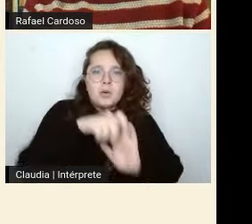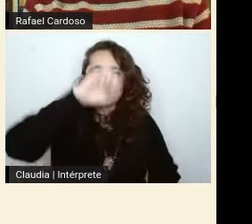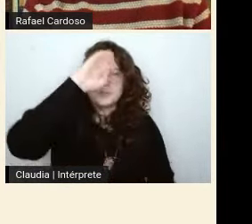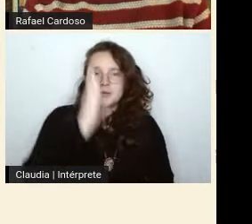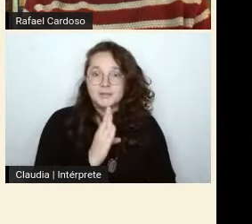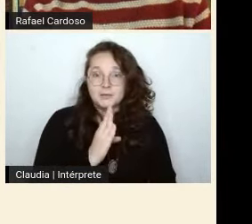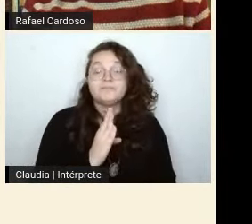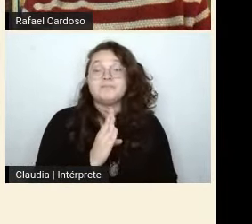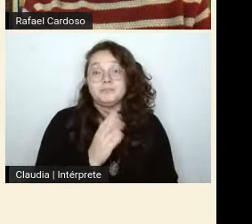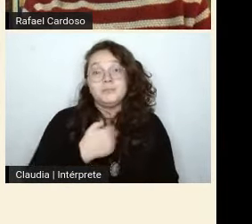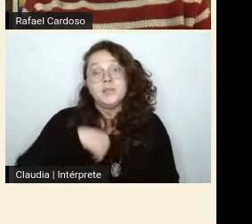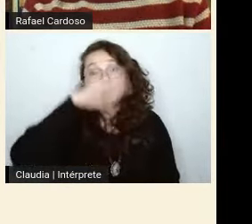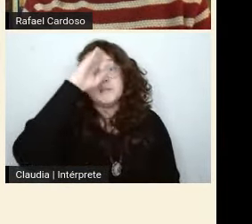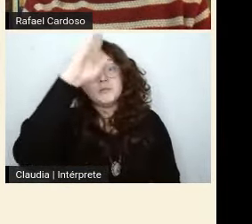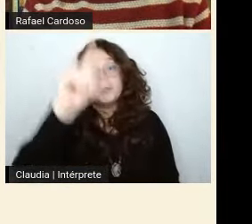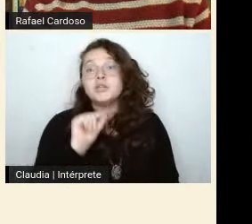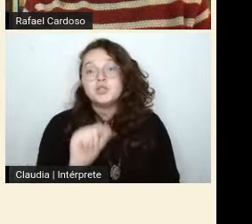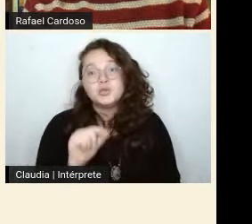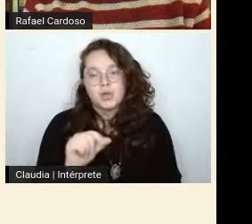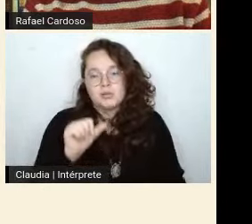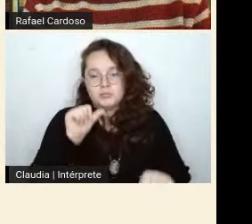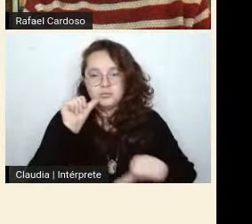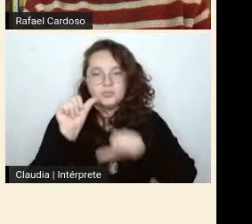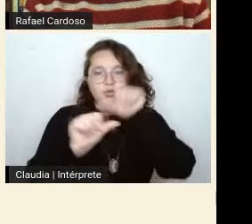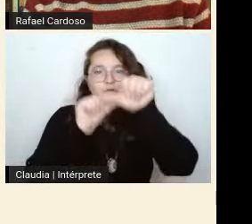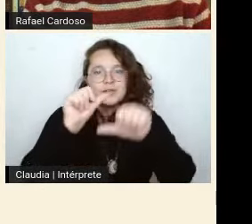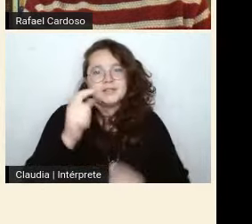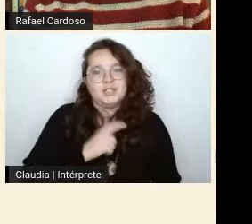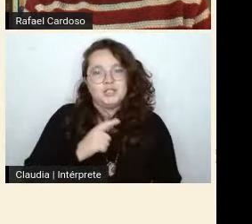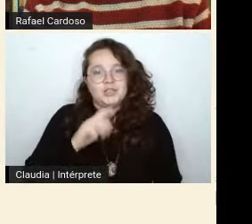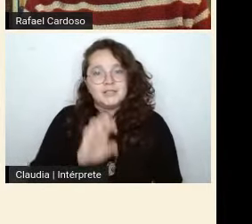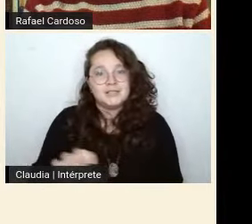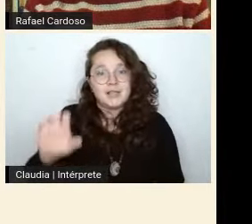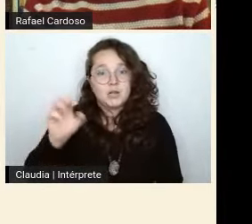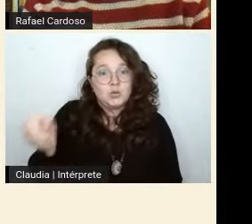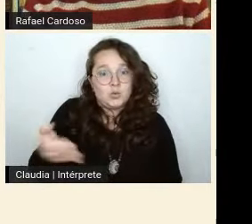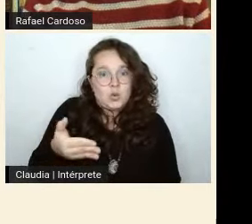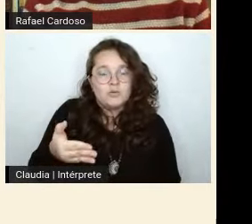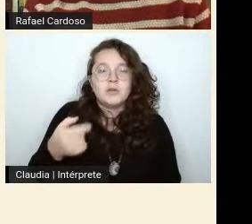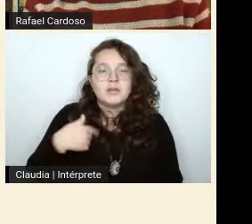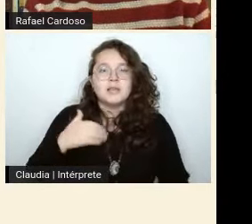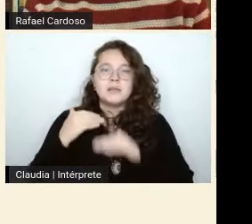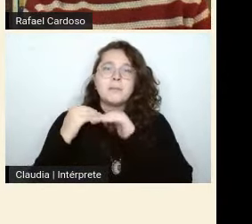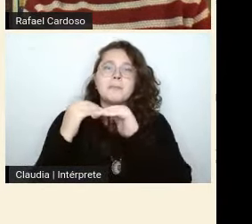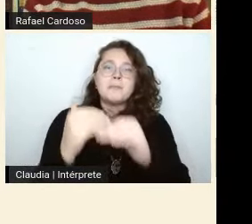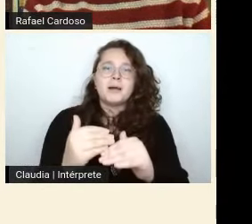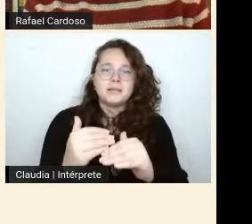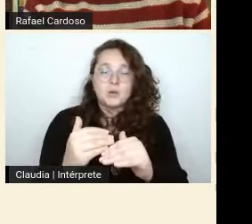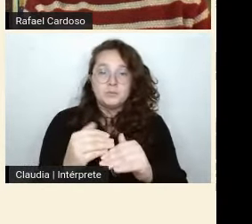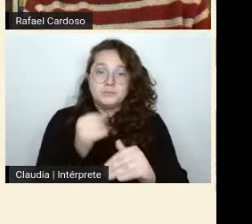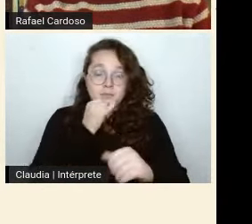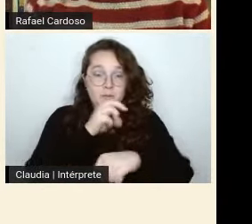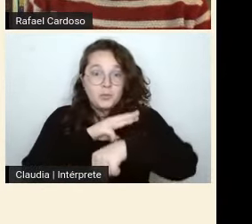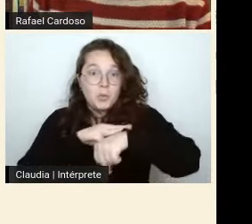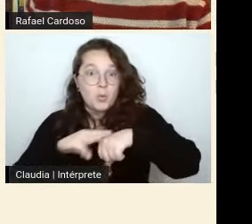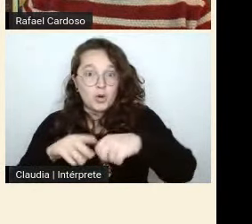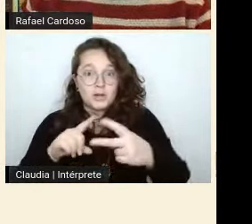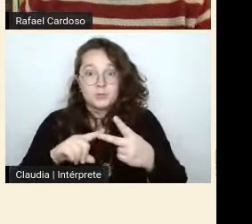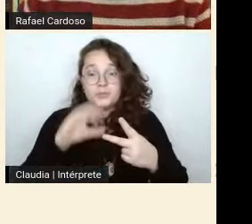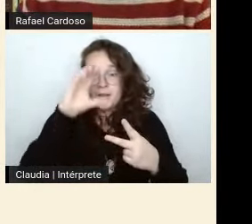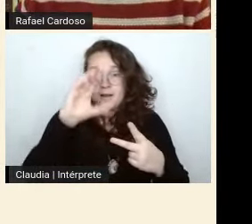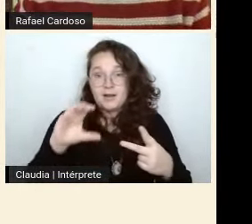Principalmente sob o Estado Novo, quando o padrão do brasileiro moreno, católico e nacionalista tomou ares oficiais e